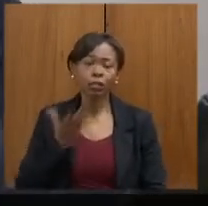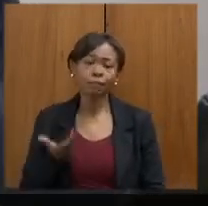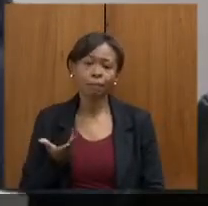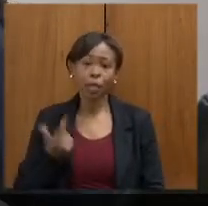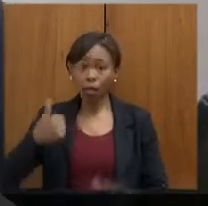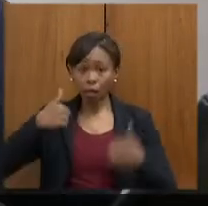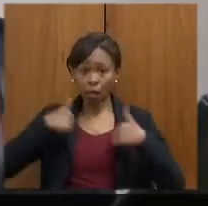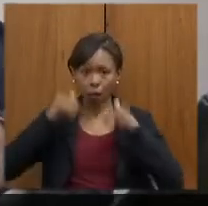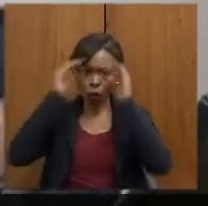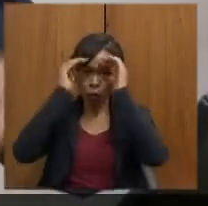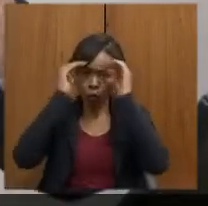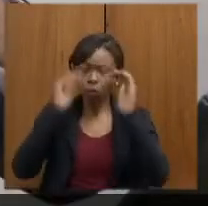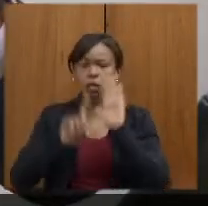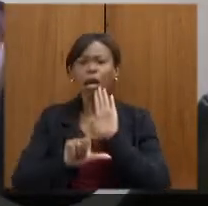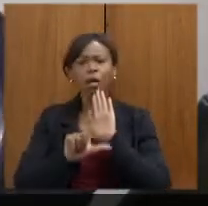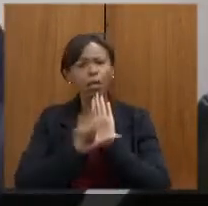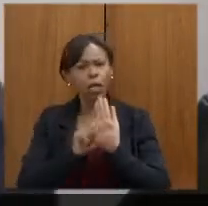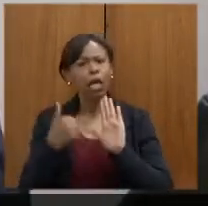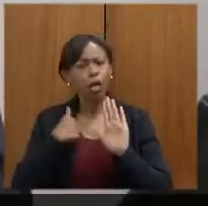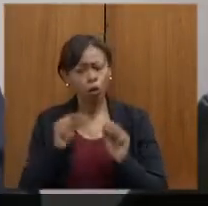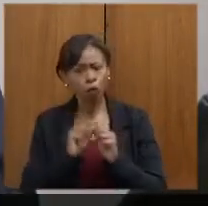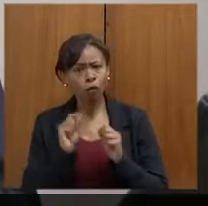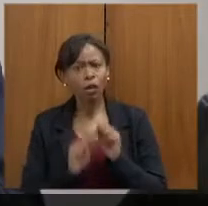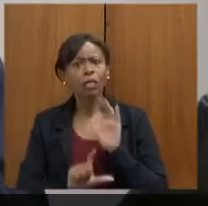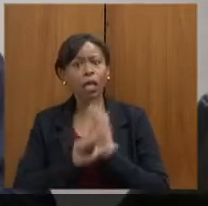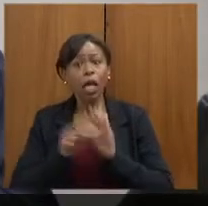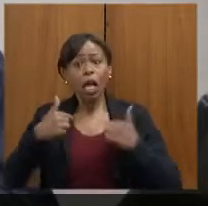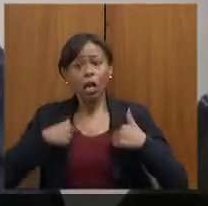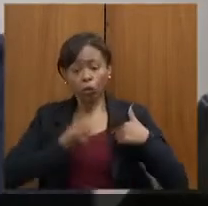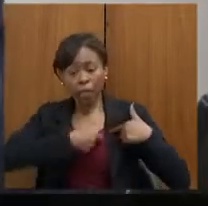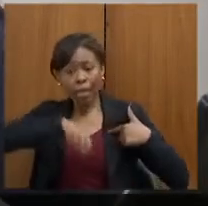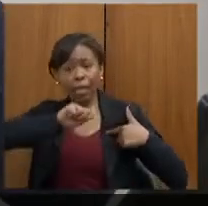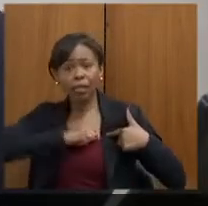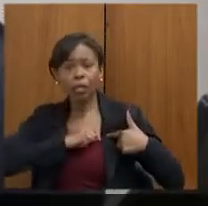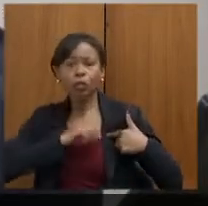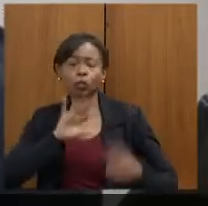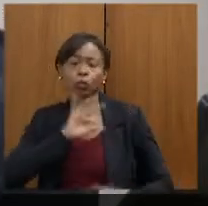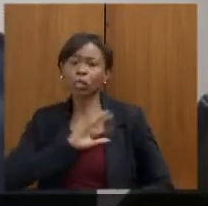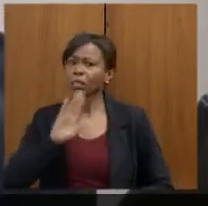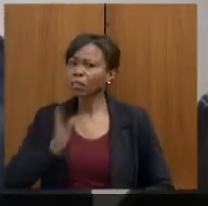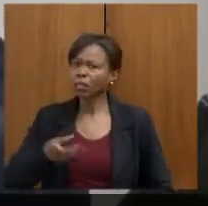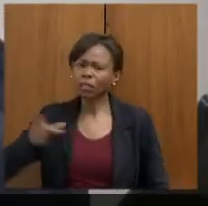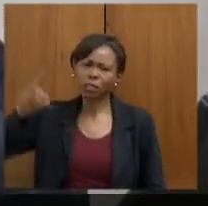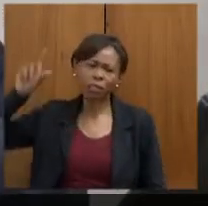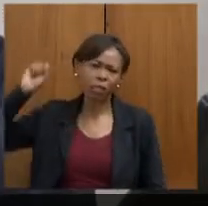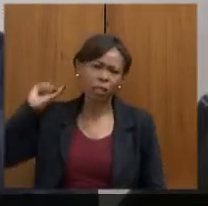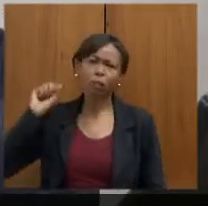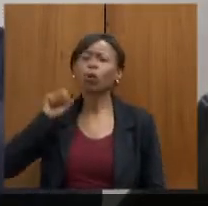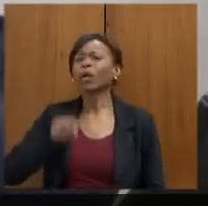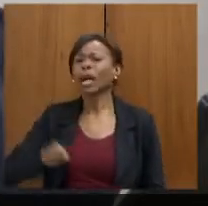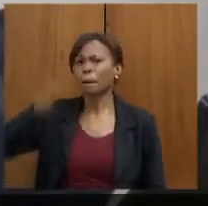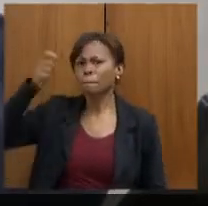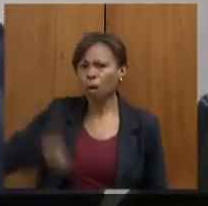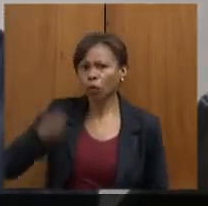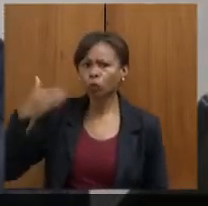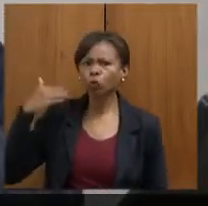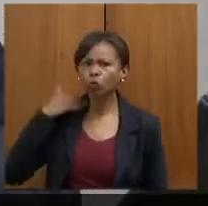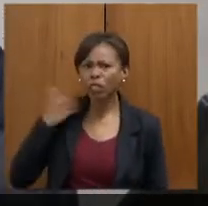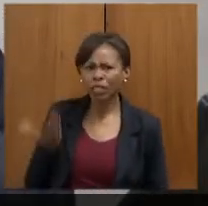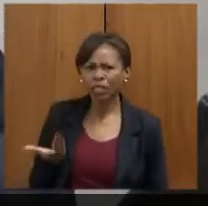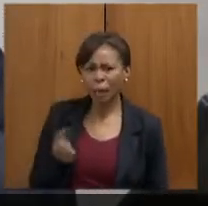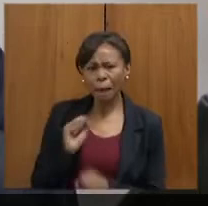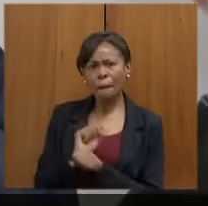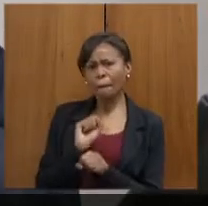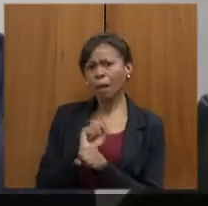cumpridor da Lei como legalista como delegado de polícia que sempre fui decisão judicial você não tem que esperar